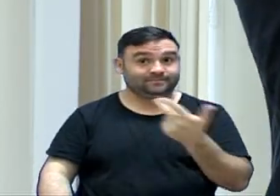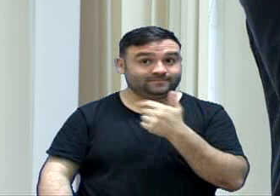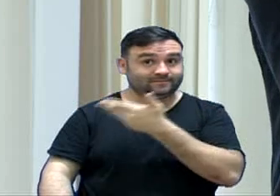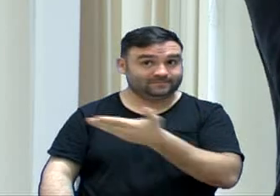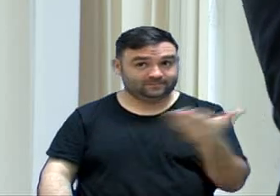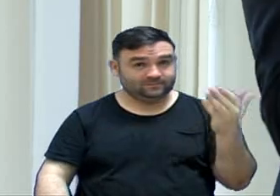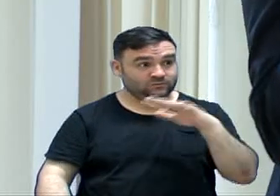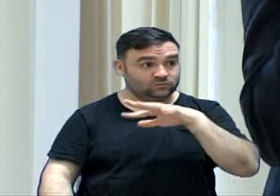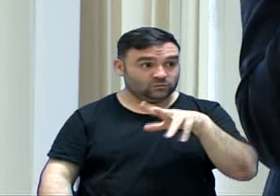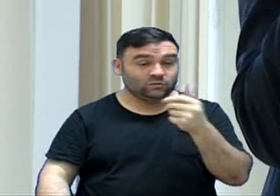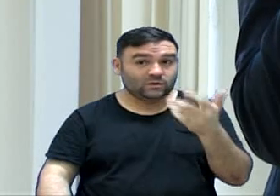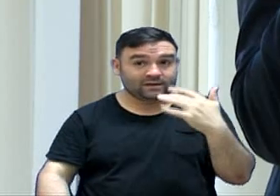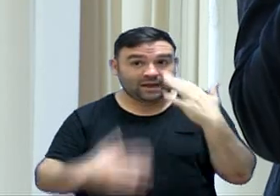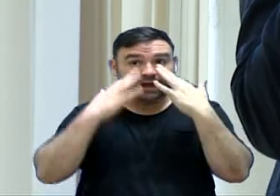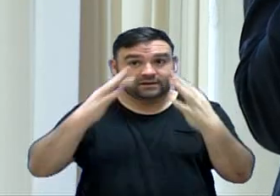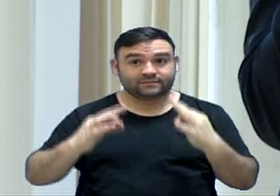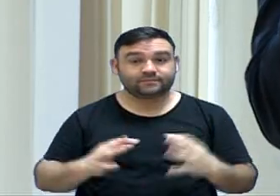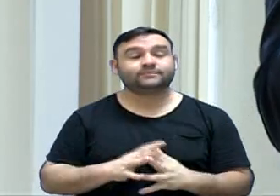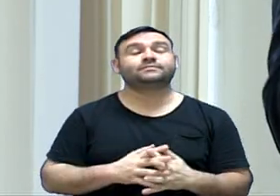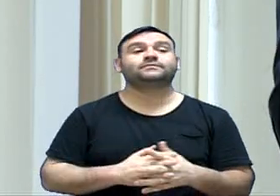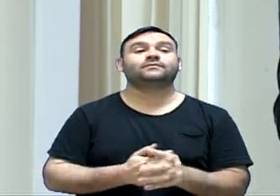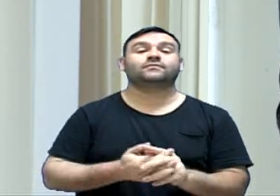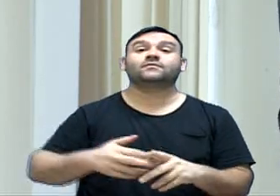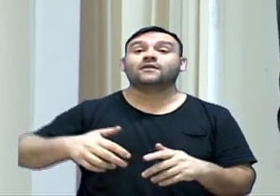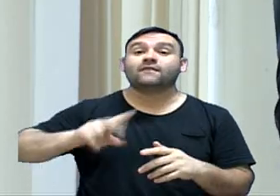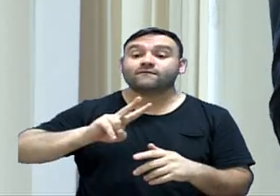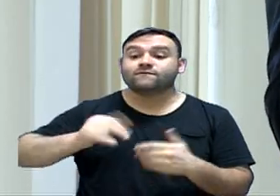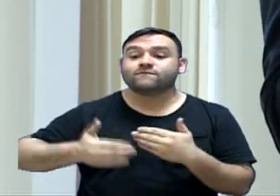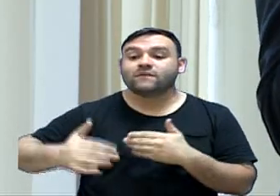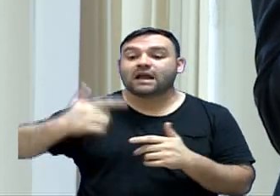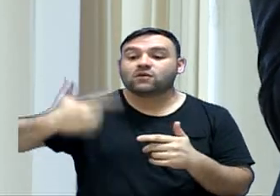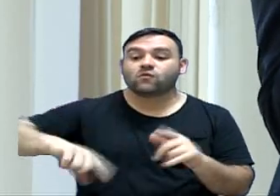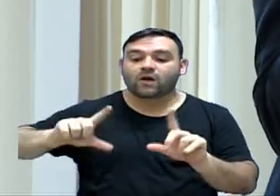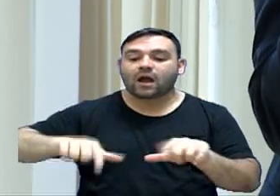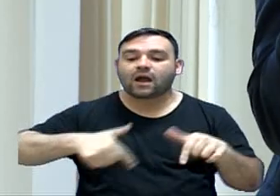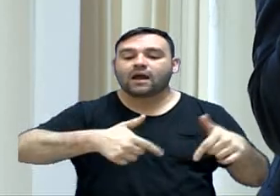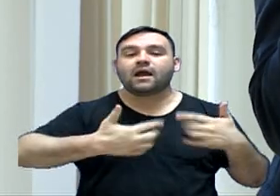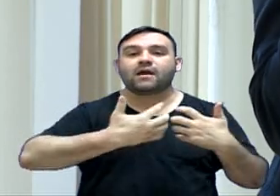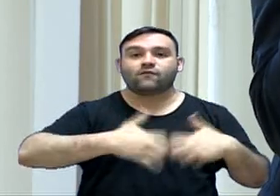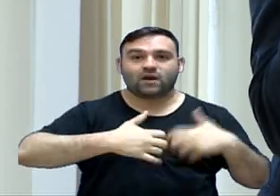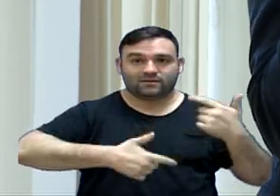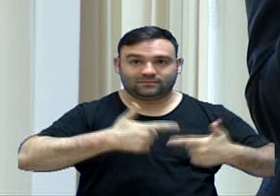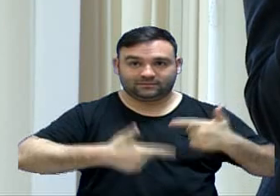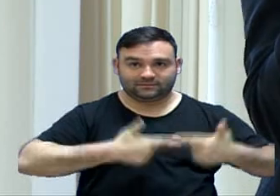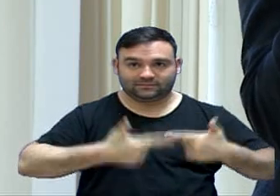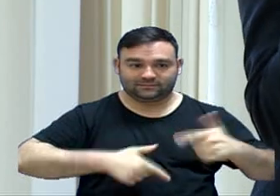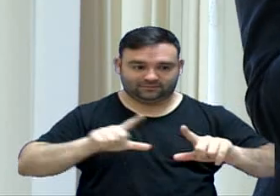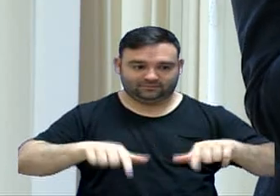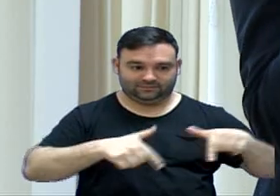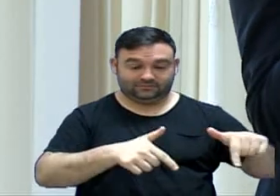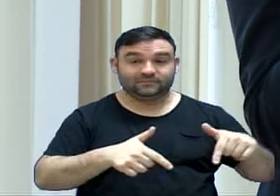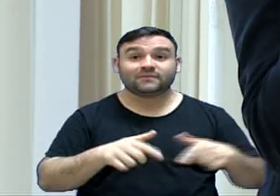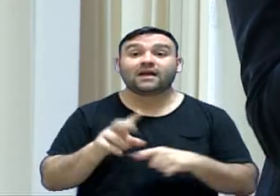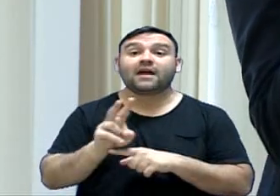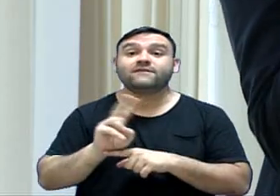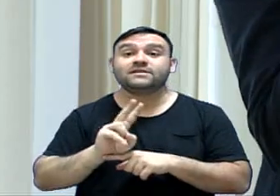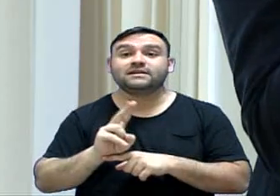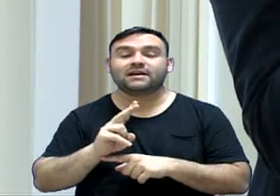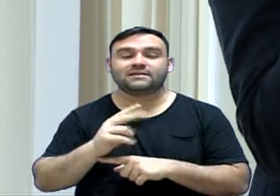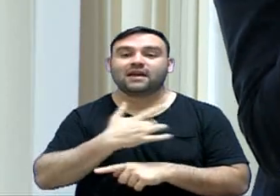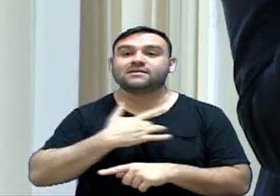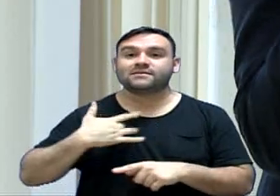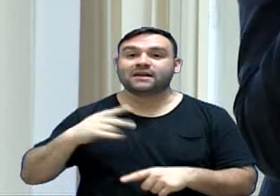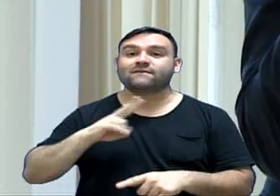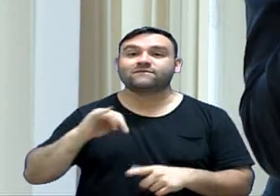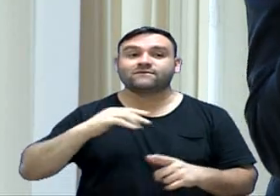Excelência e os demais que quiserem prestar atenção. Na renovação do alvará de funcionamento, a vigilância sanitária vai cobrar